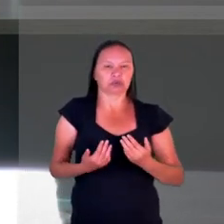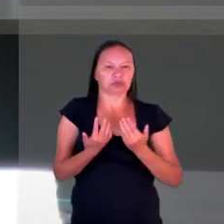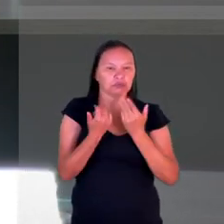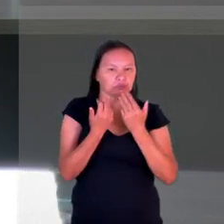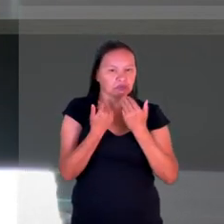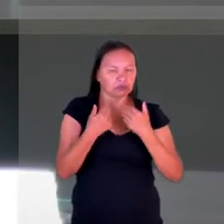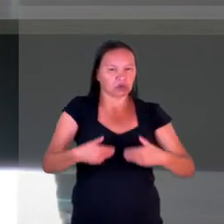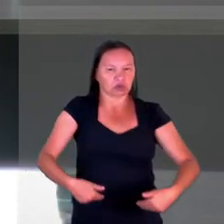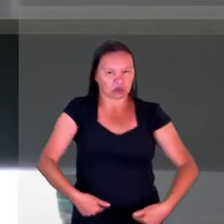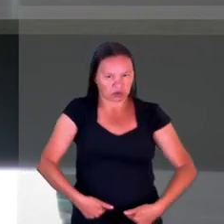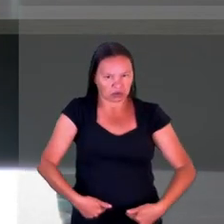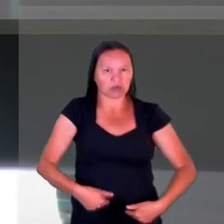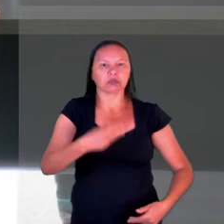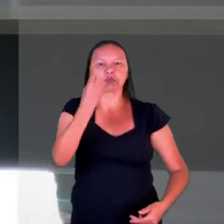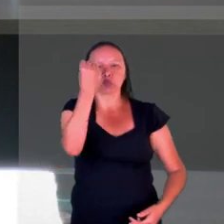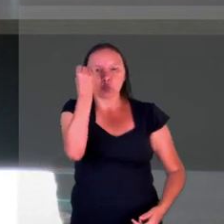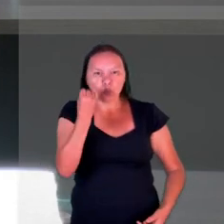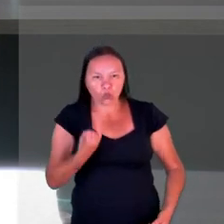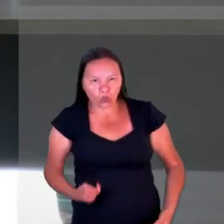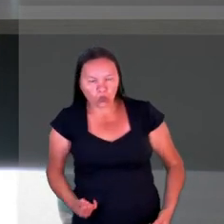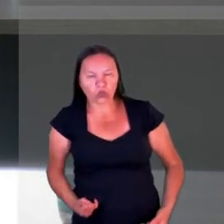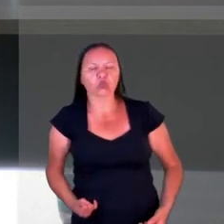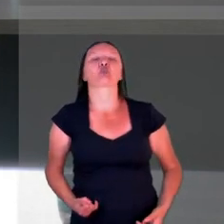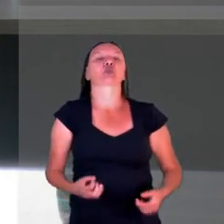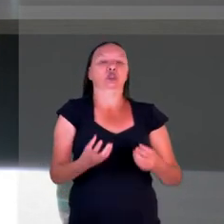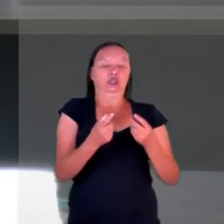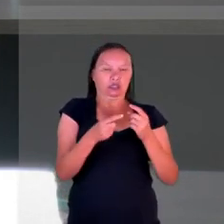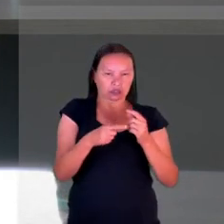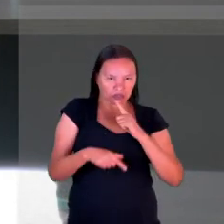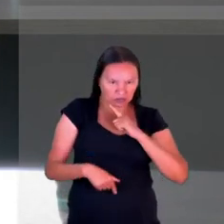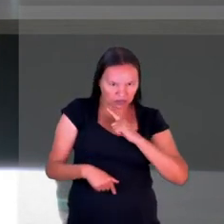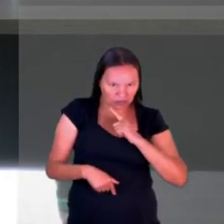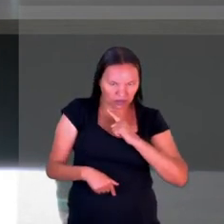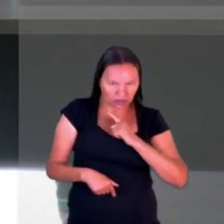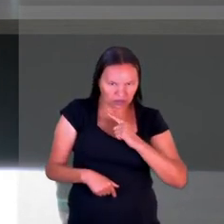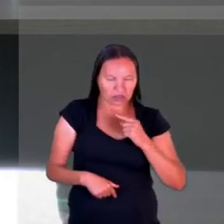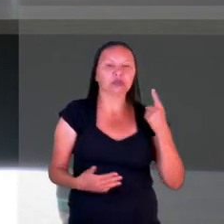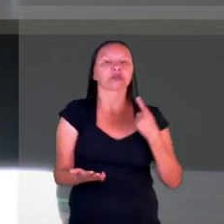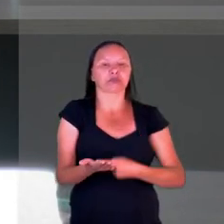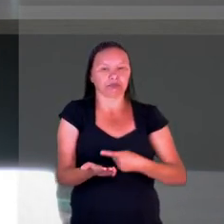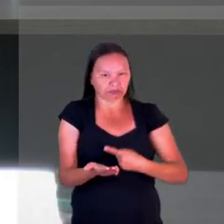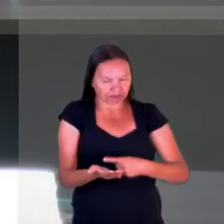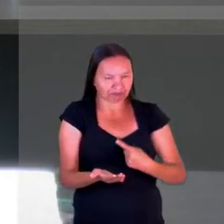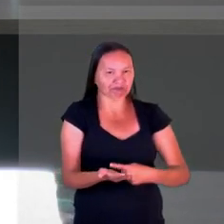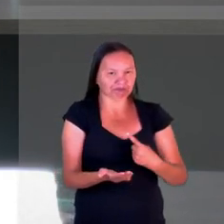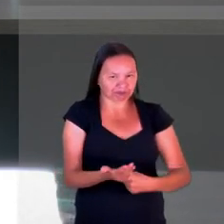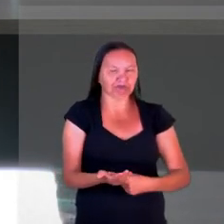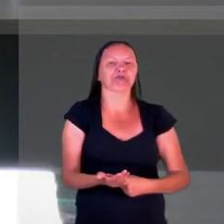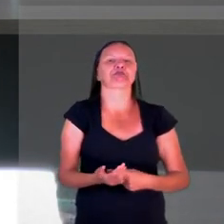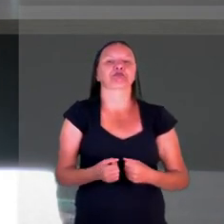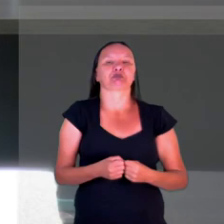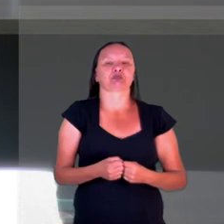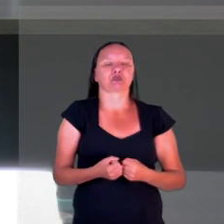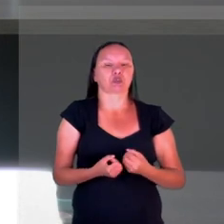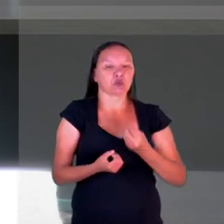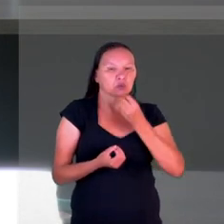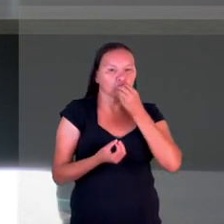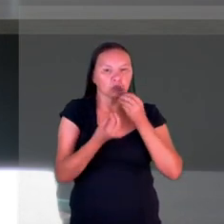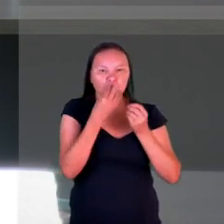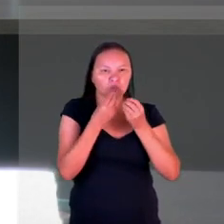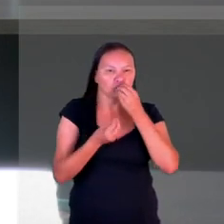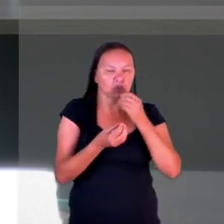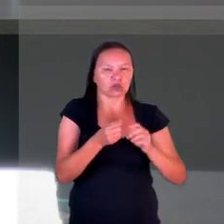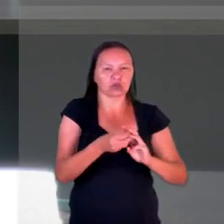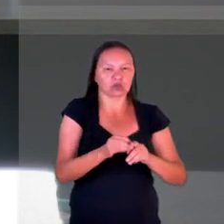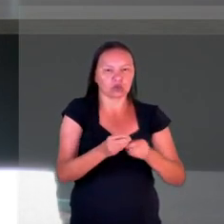dpf Tem sim conteúdo mandamental e se executa né e os alimentos Ultra